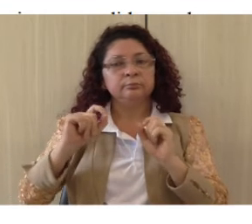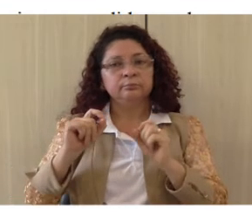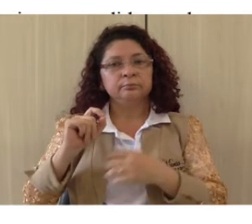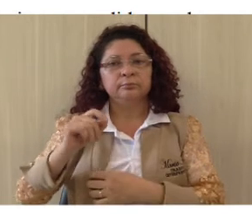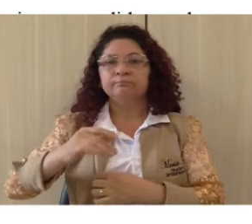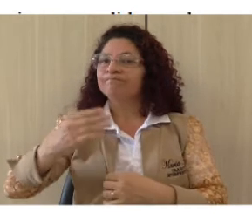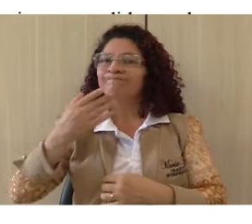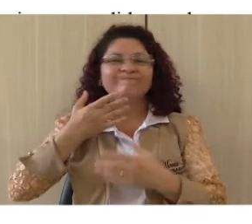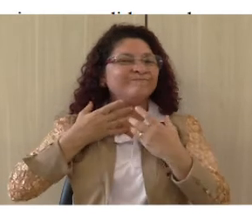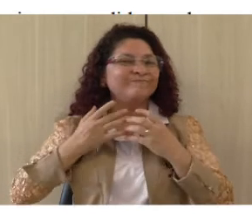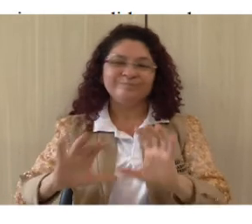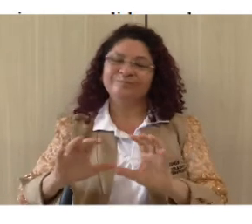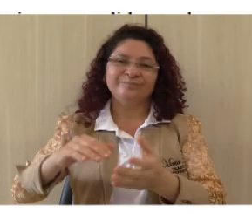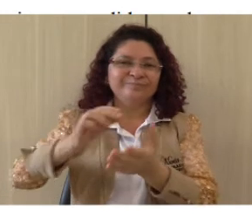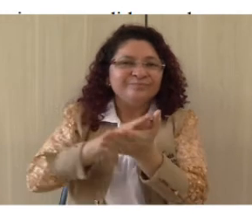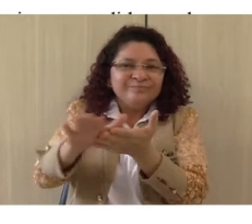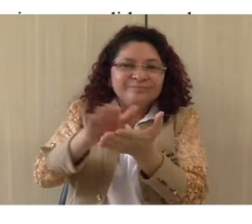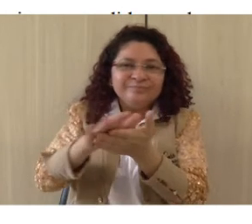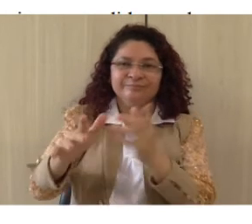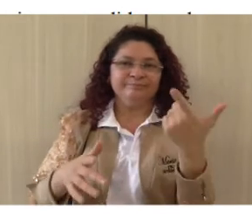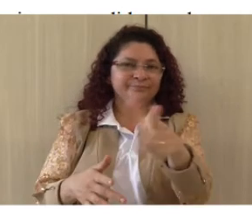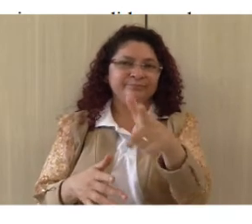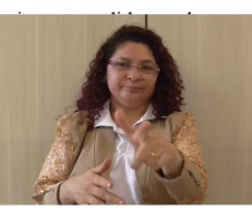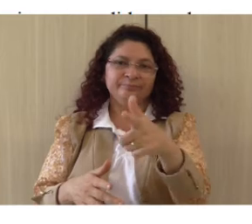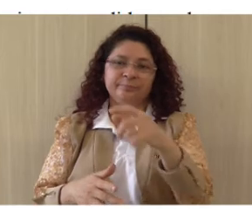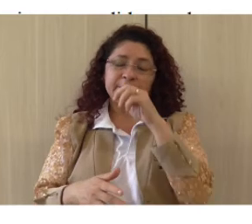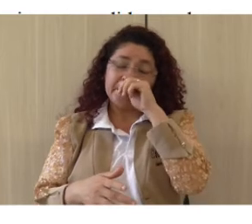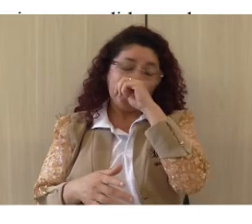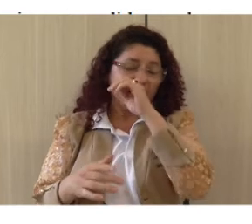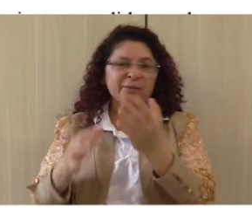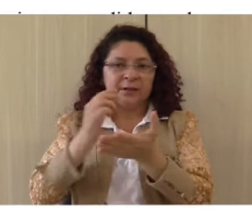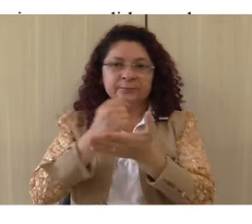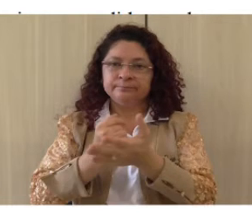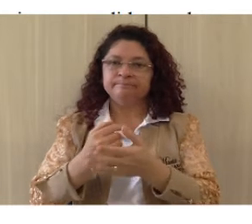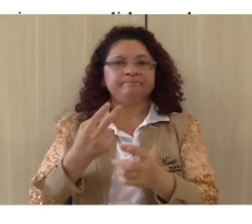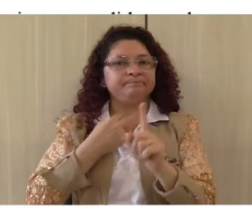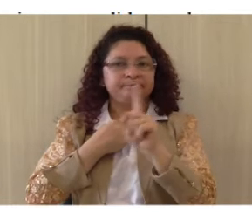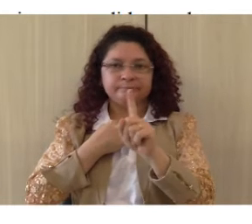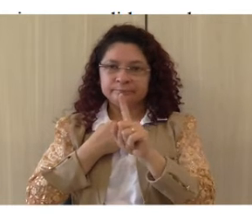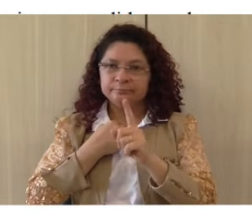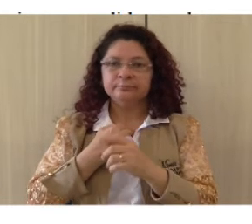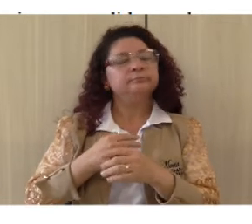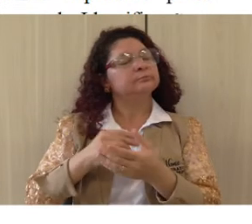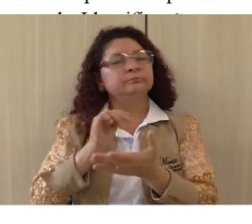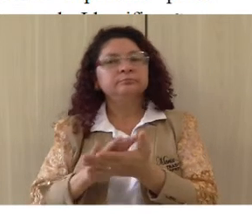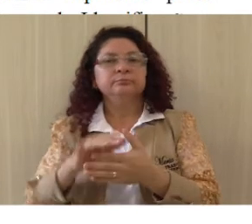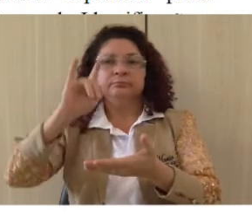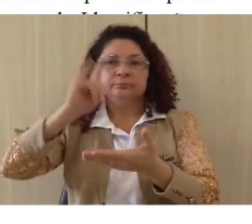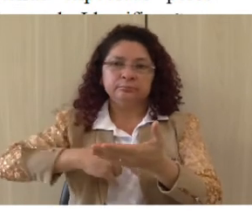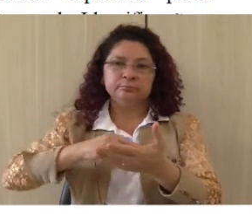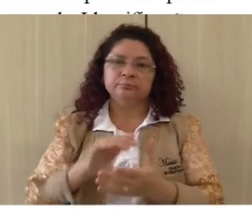não será aceita cópias dos documentos de identificação, ainda que autenticada, nem protocolo de